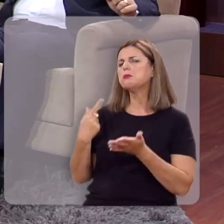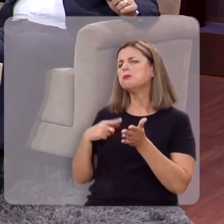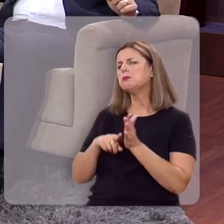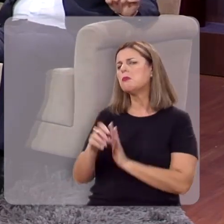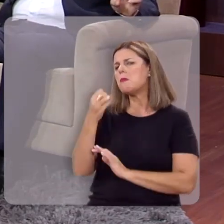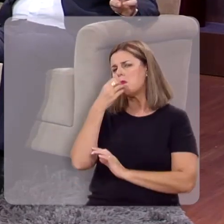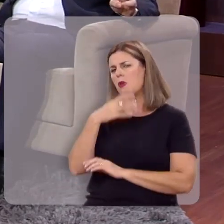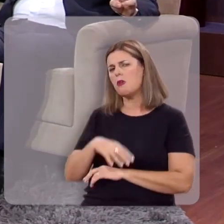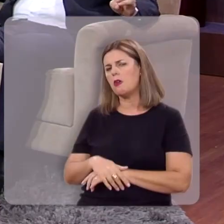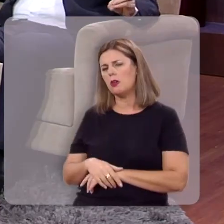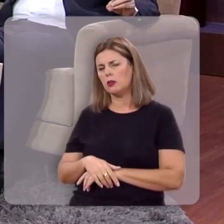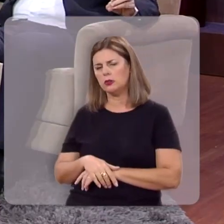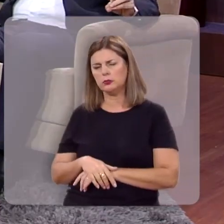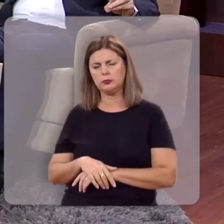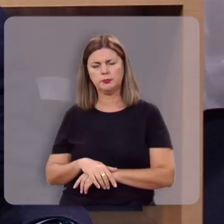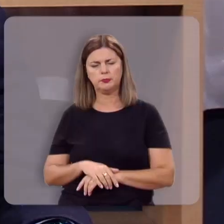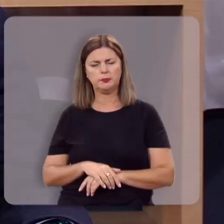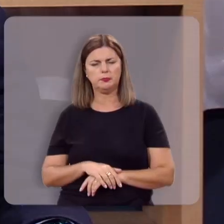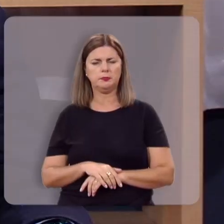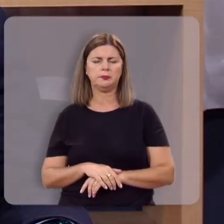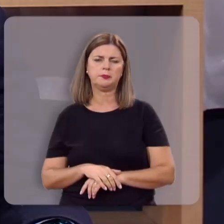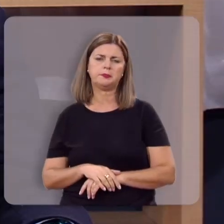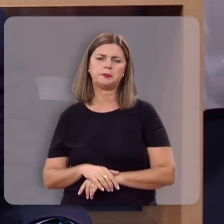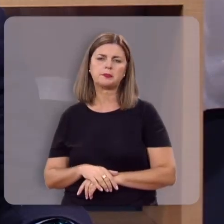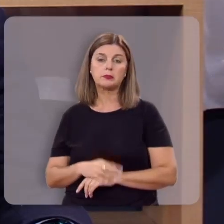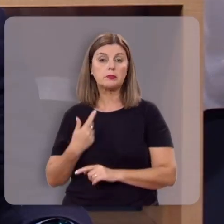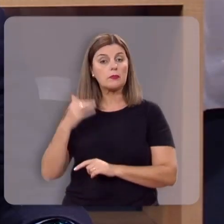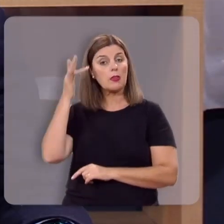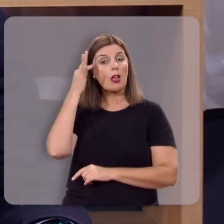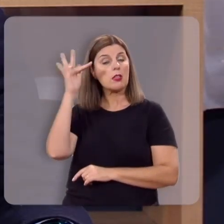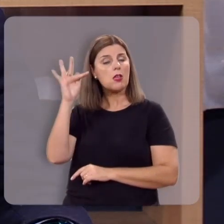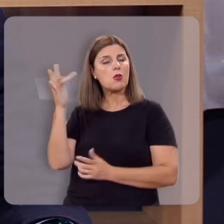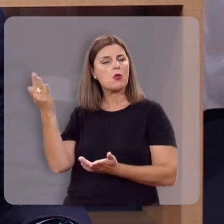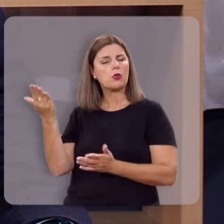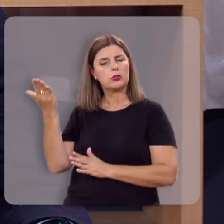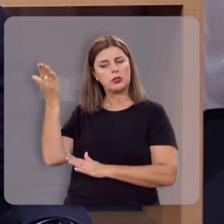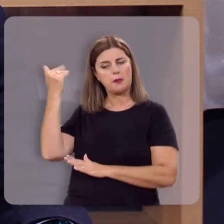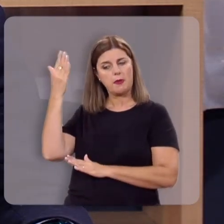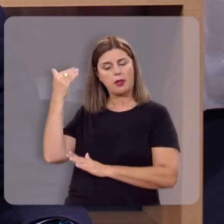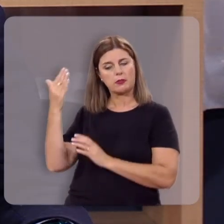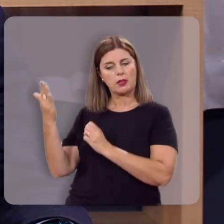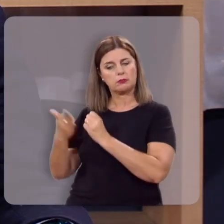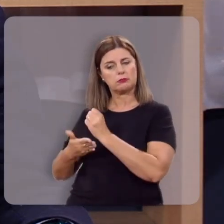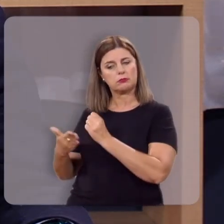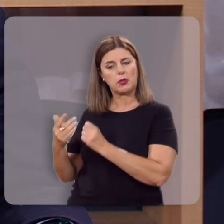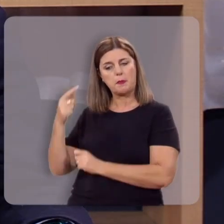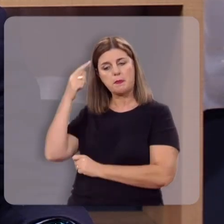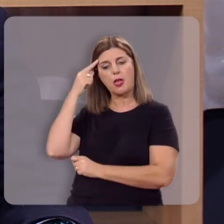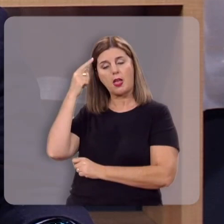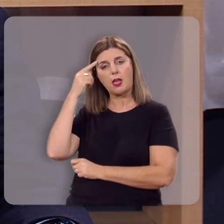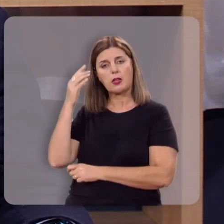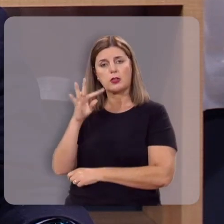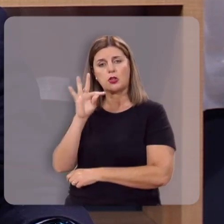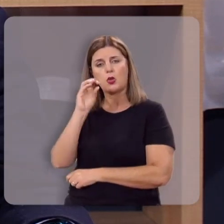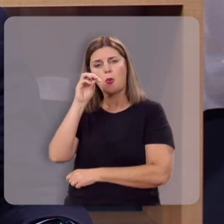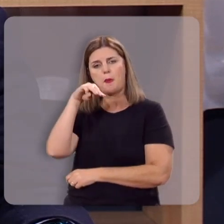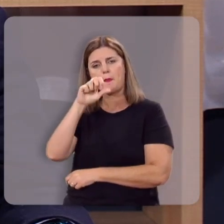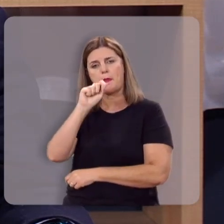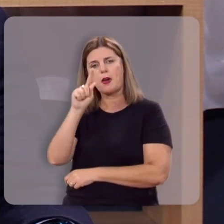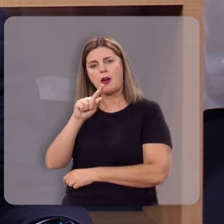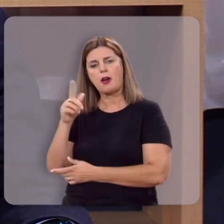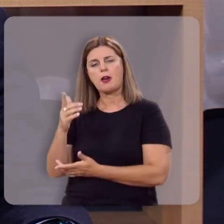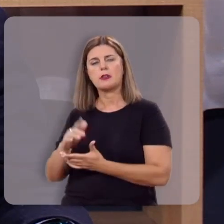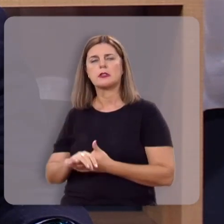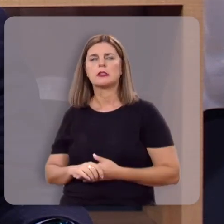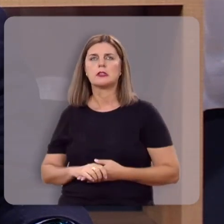Muito boa questão que você levantou, meu amigo reverendo Rodrigo, porque a teologia medieval, fundamentada no pensamento de Tomás de Aquino,